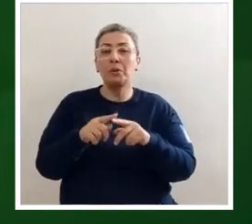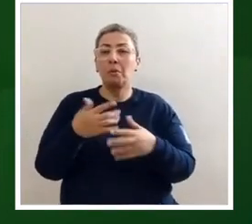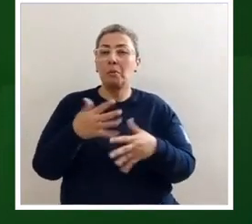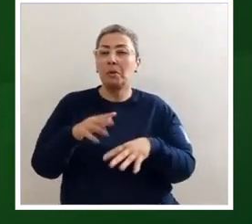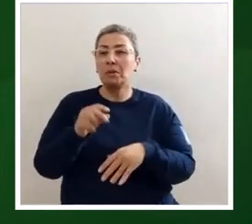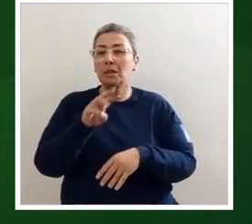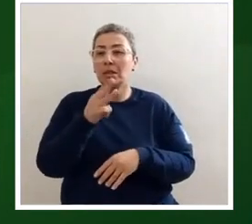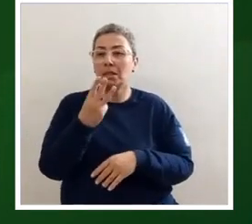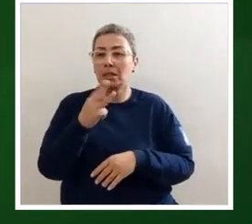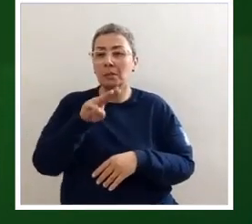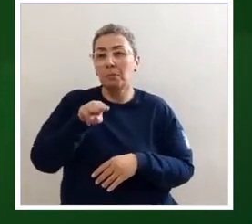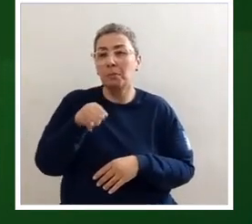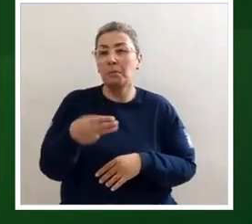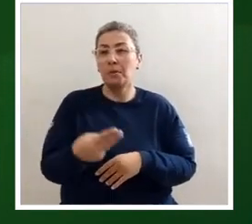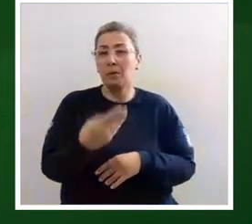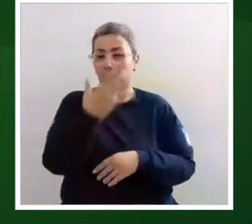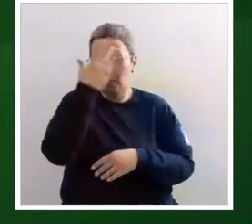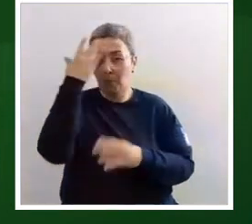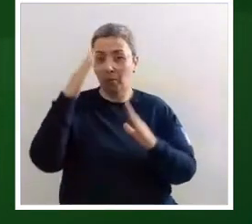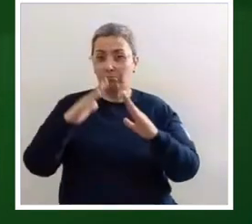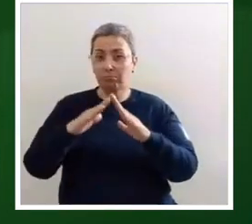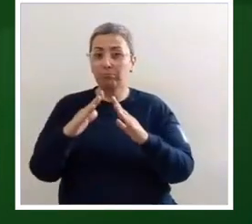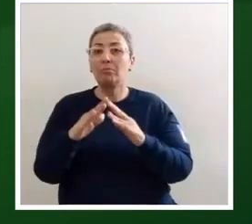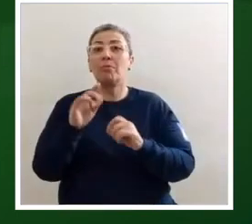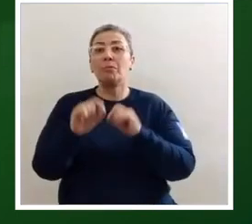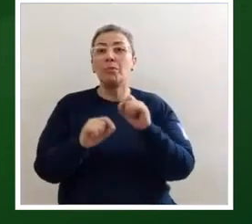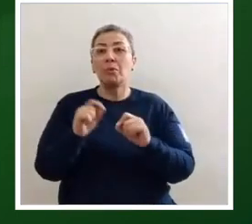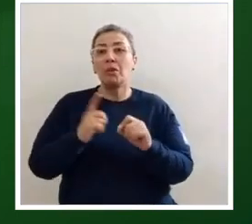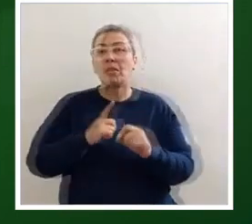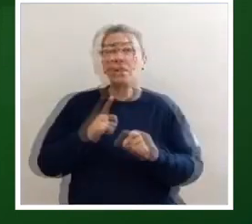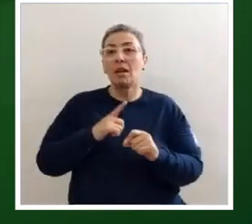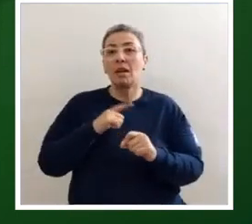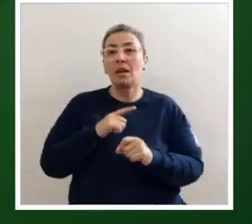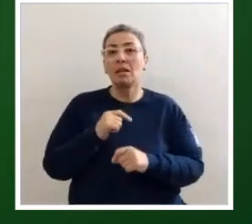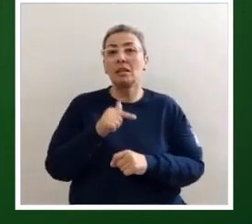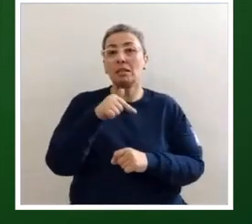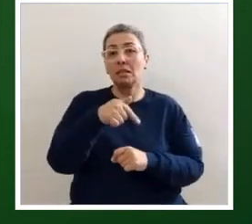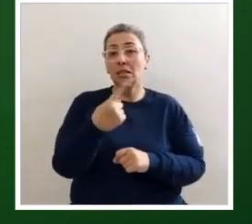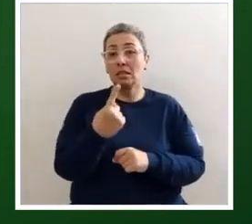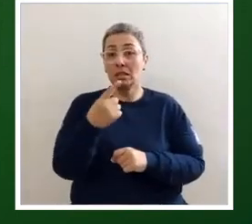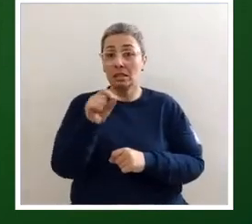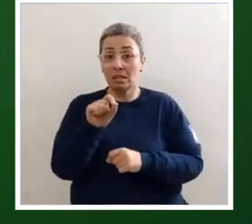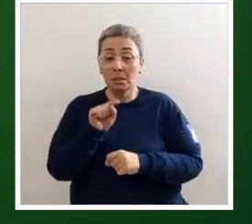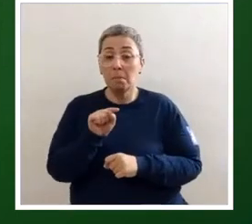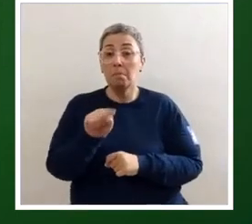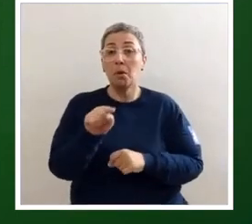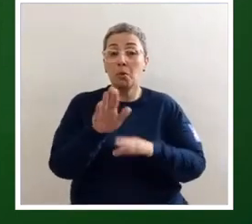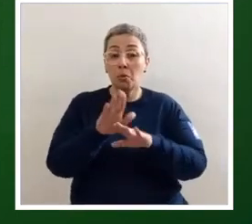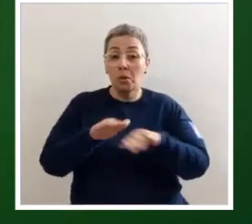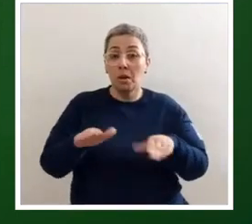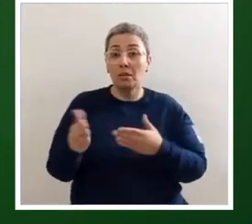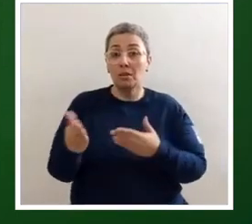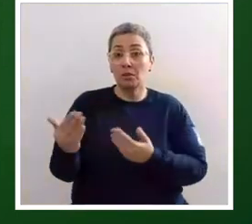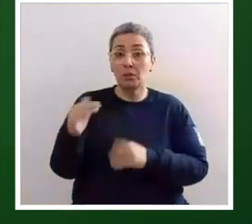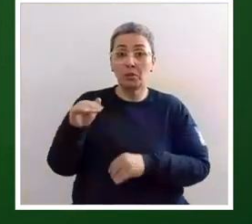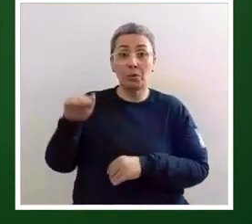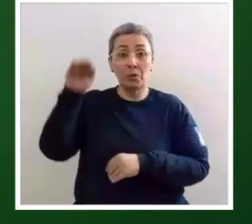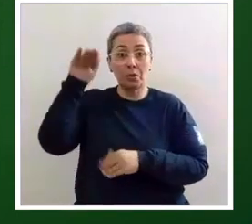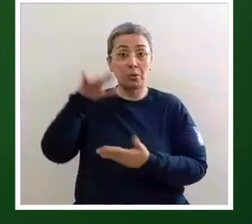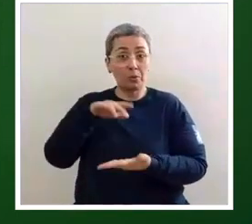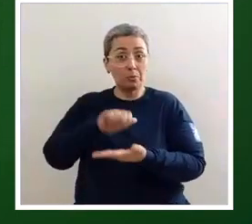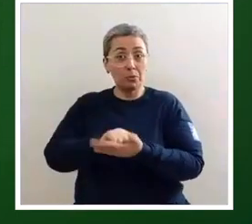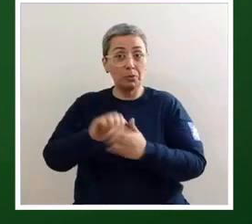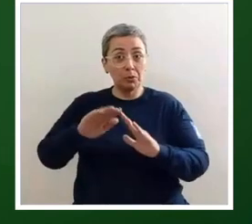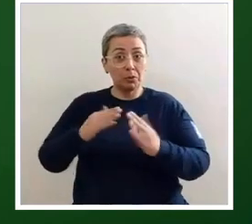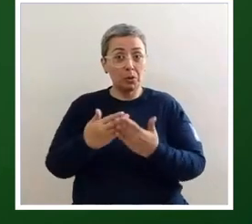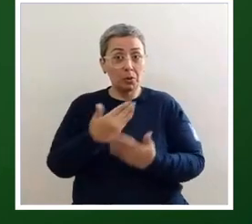3 milhões de habitantes São cerca de 710 mil crianças jovens e adultos matriculados